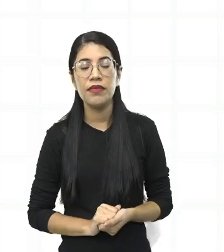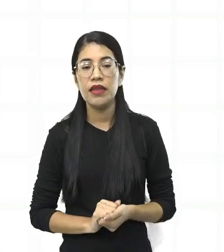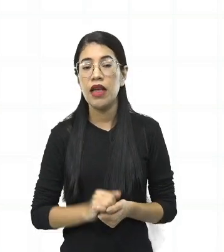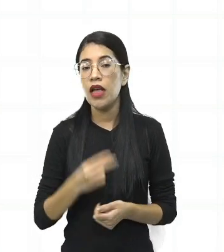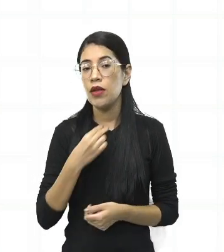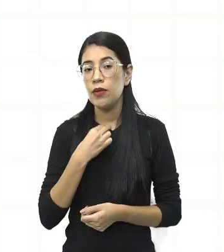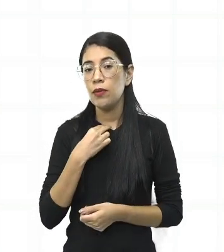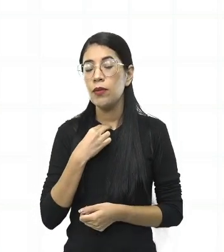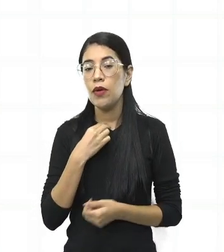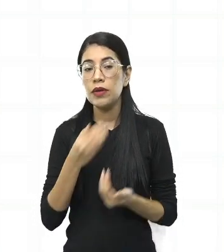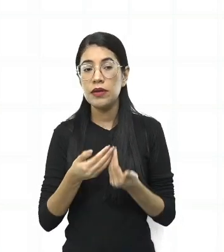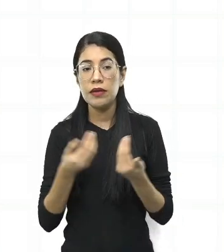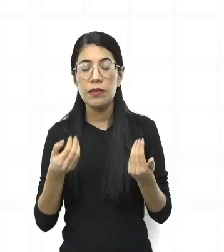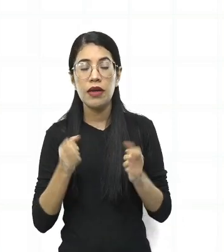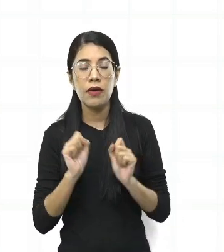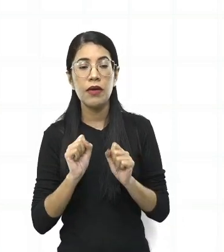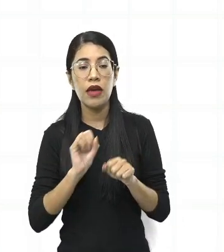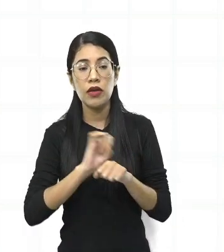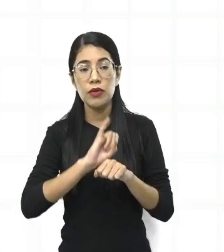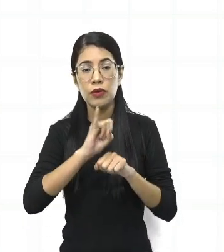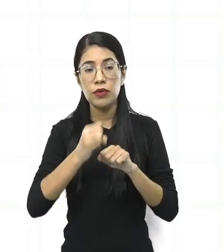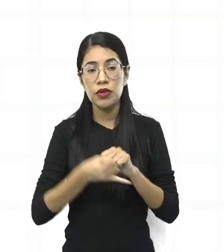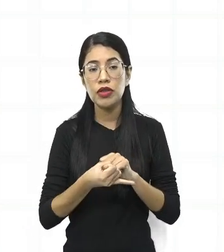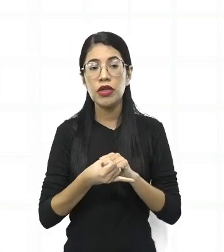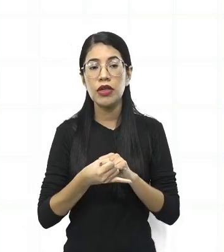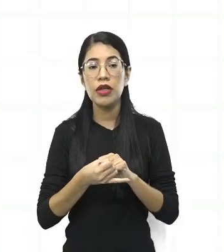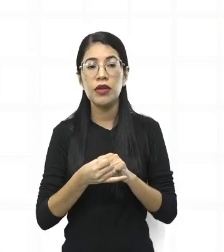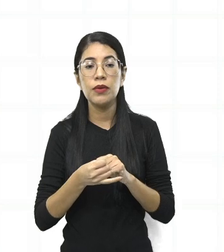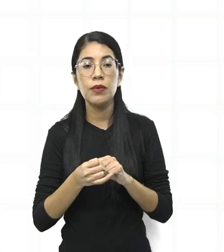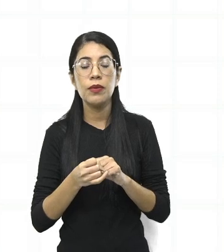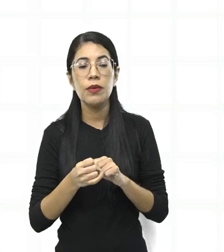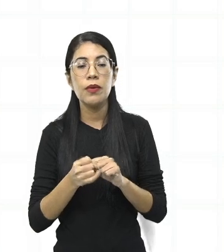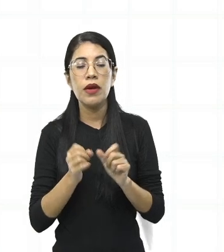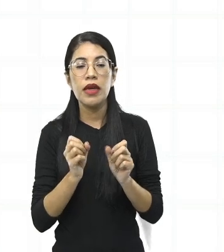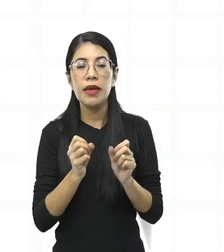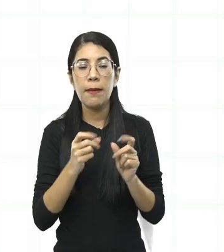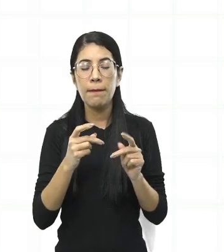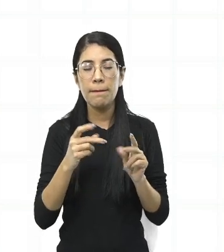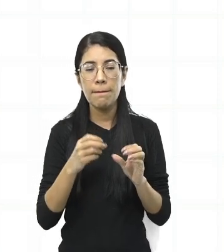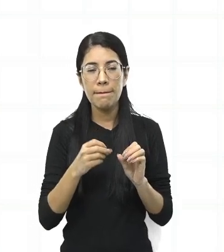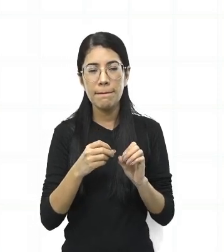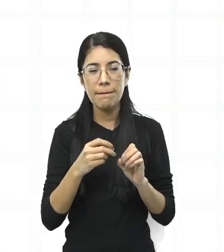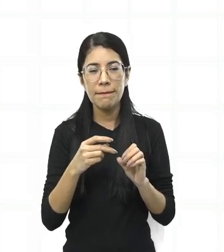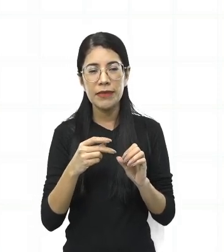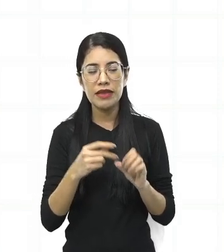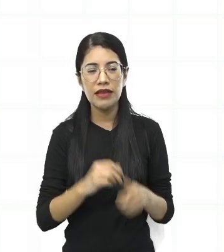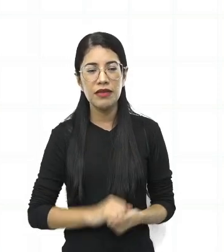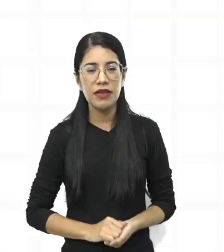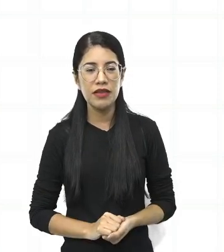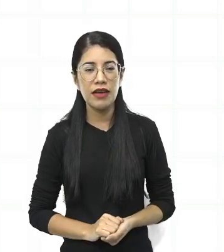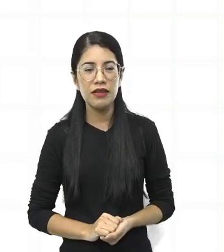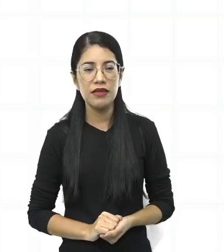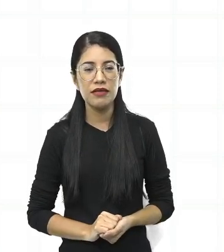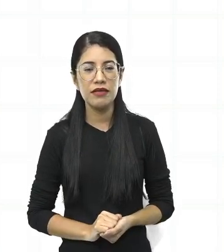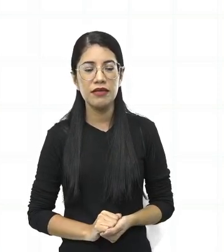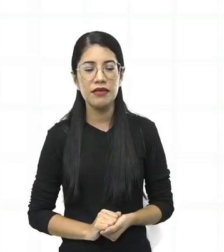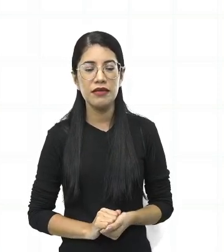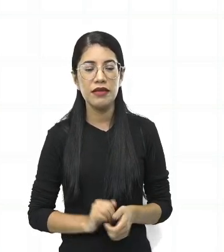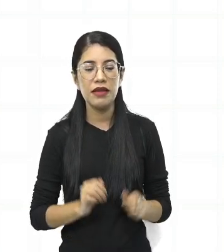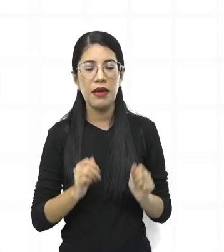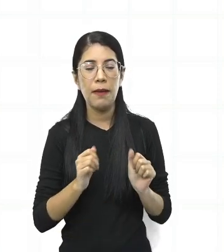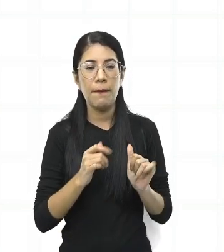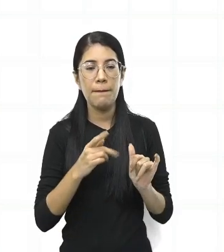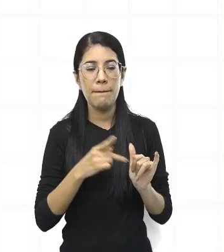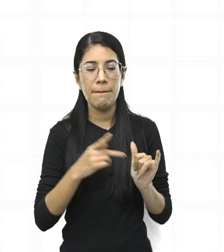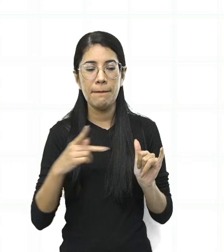por vírgula sujeito e predicado. Carlos fez o jantar para a esposa. Lembrando